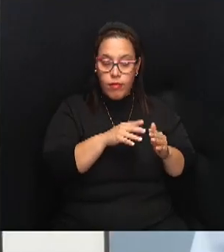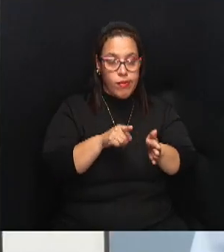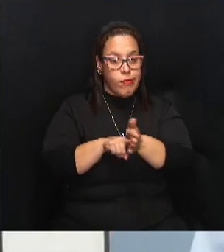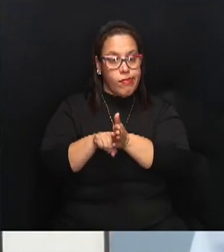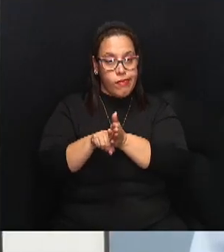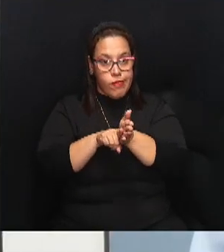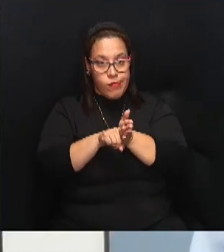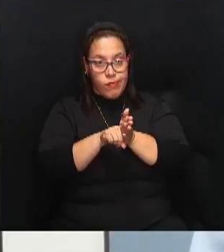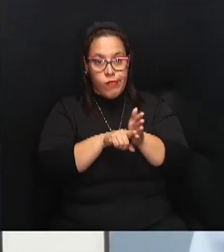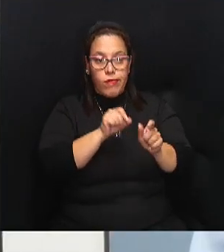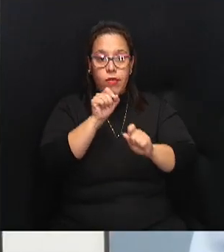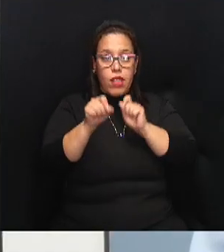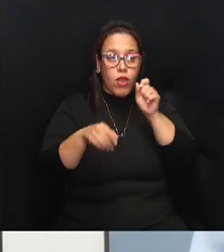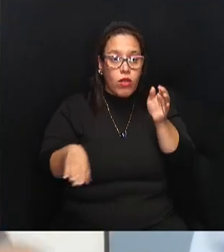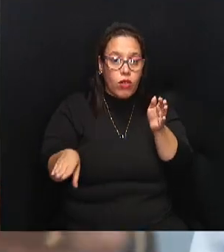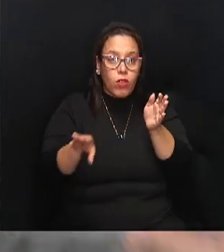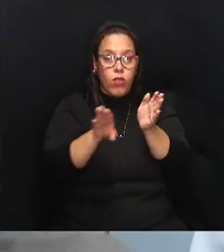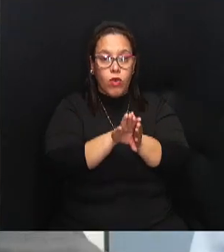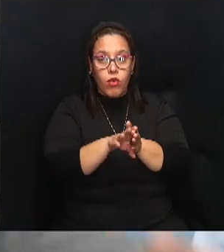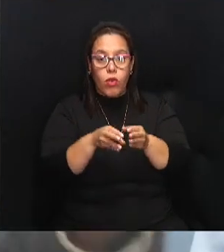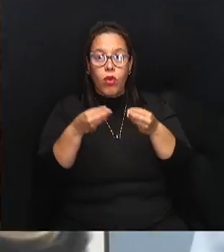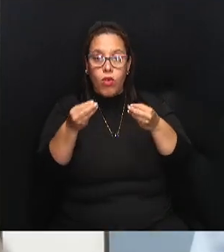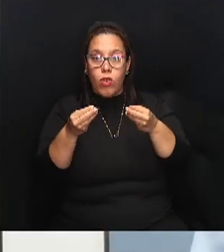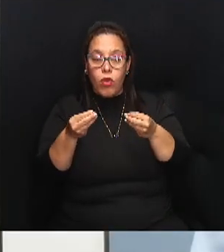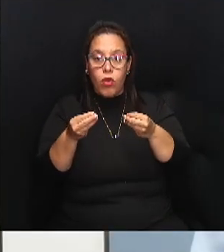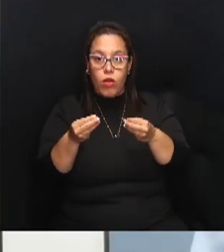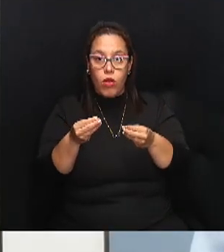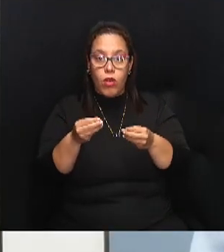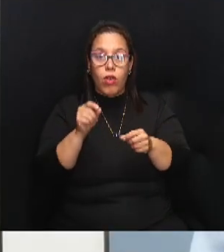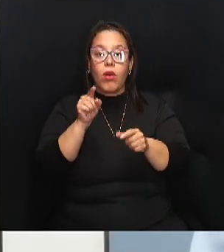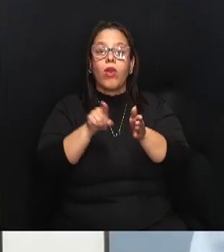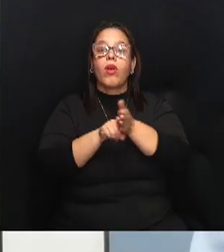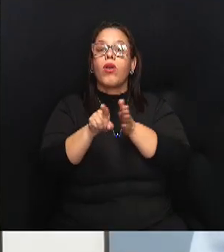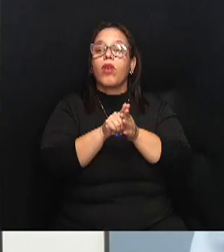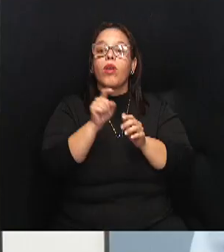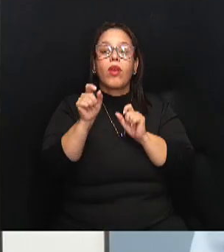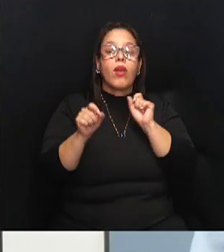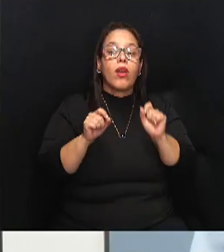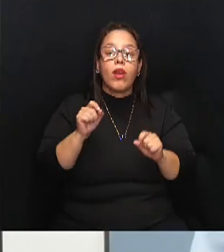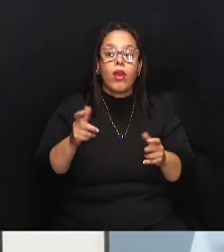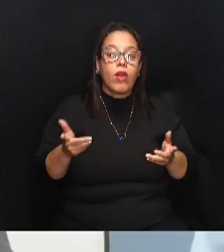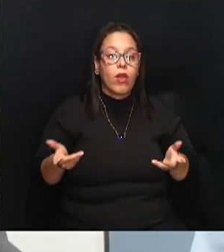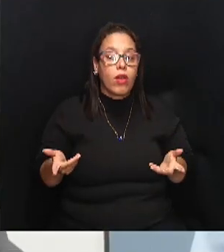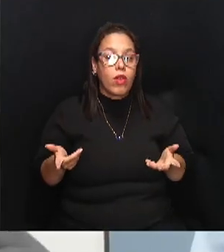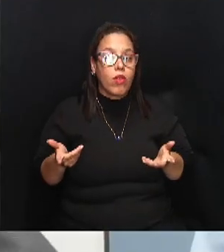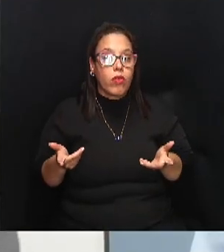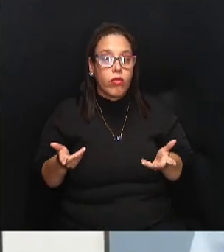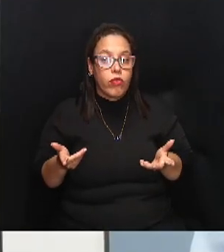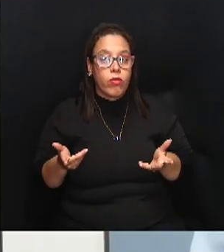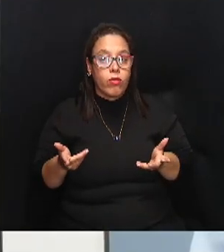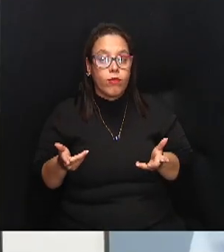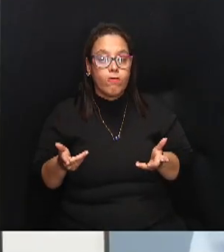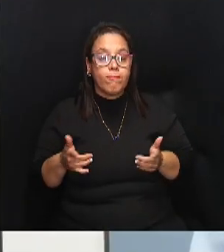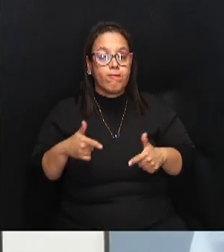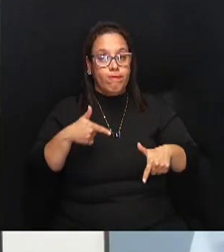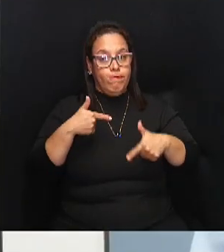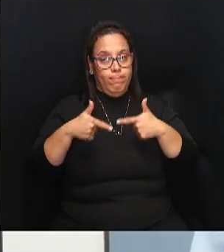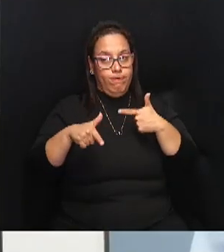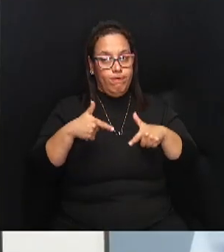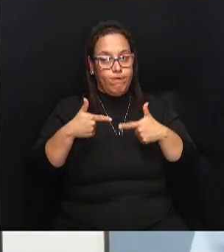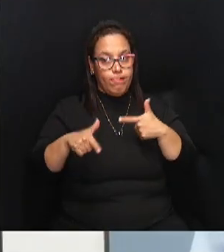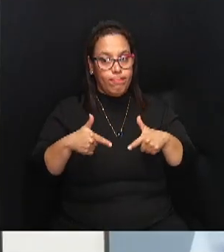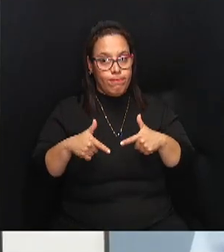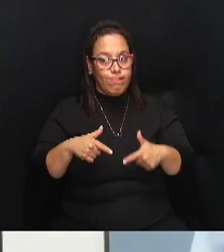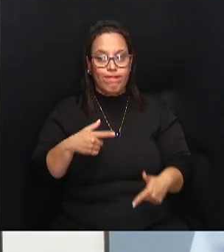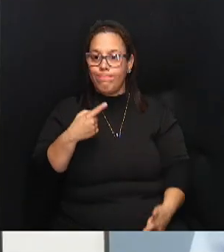investigação, da onde vieram, vamos perguntar para eles quem é que está fazendo isso. né? Então, esse trabalho que a gente